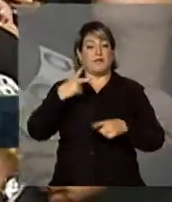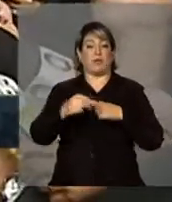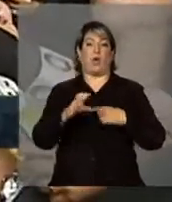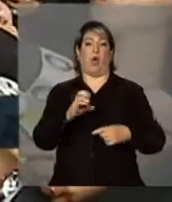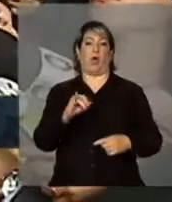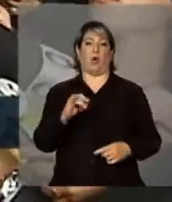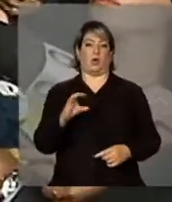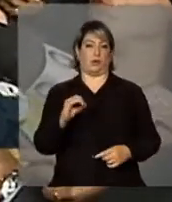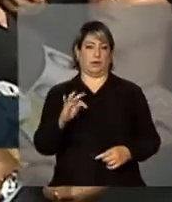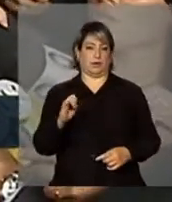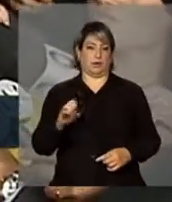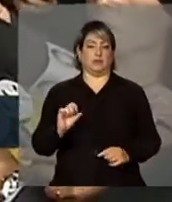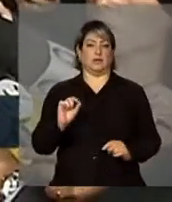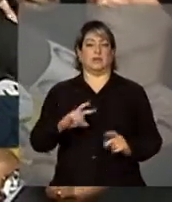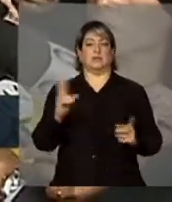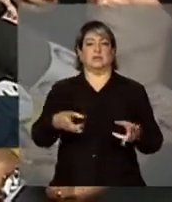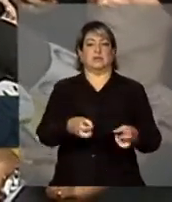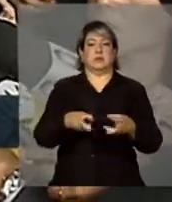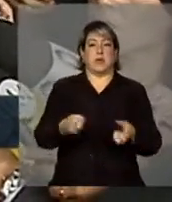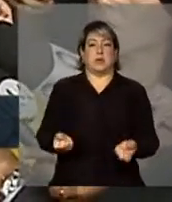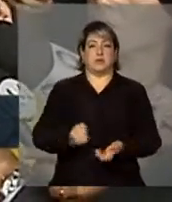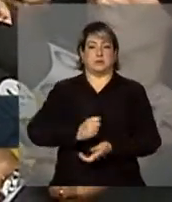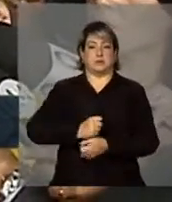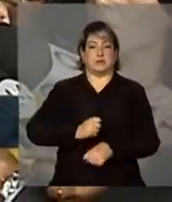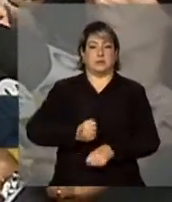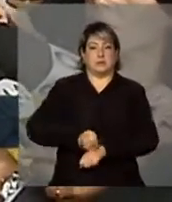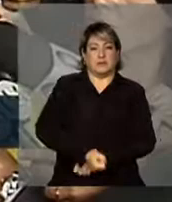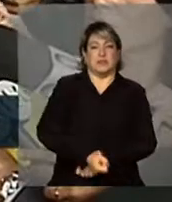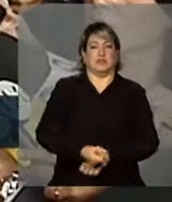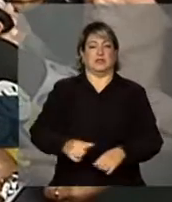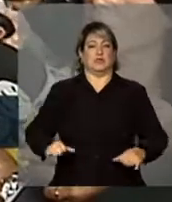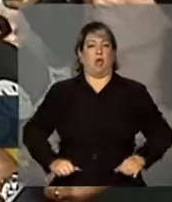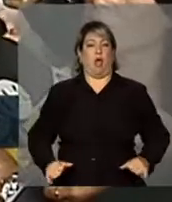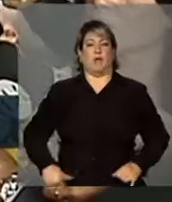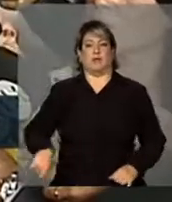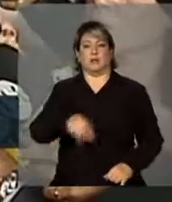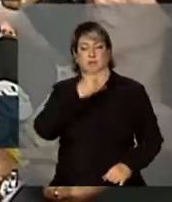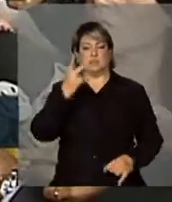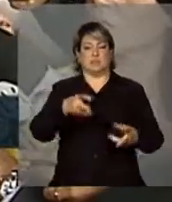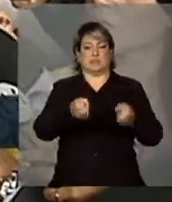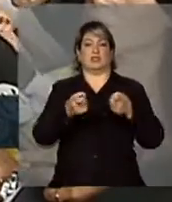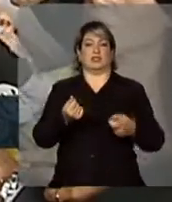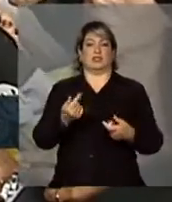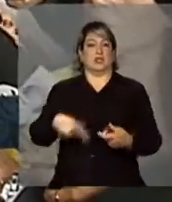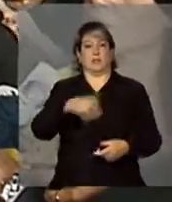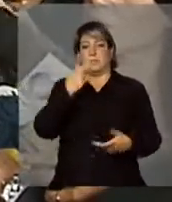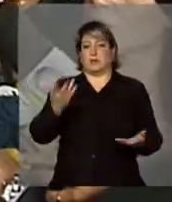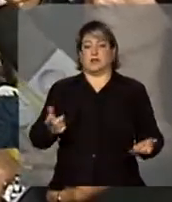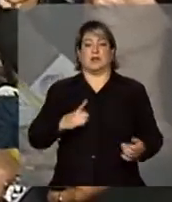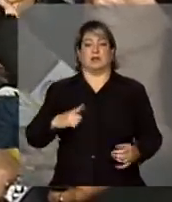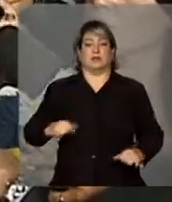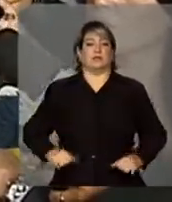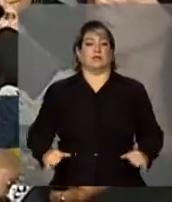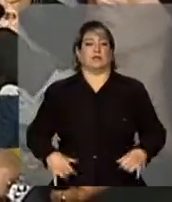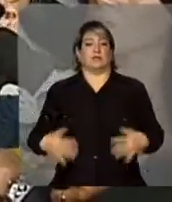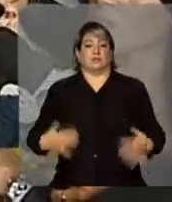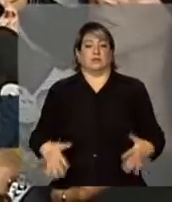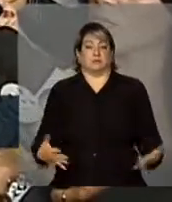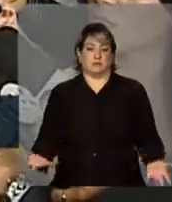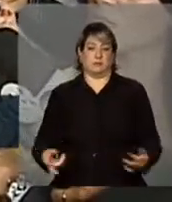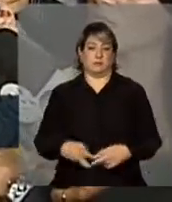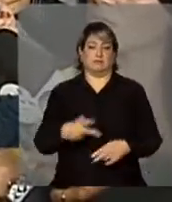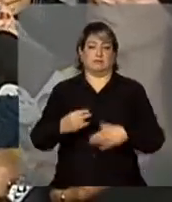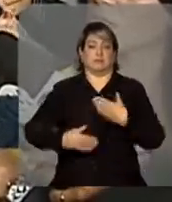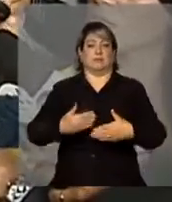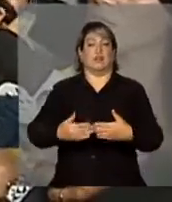coiotes, né, que exploram, que massacram essas pessoas, que tomam dinheiro dessas pessoas, que já tem toda uma situação de infortúnio para vencer.